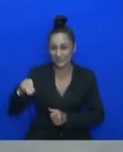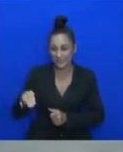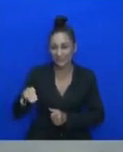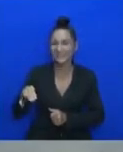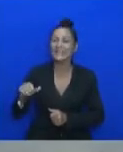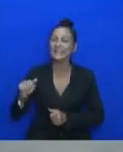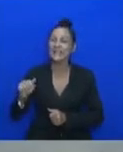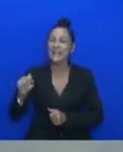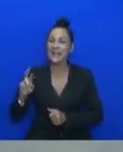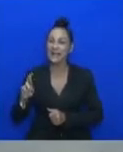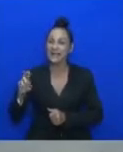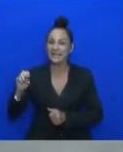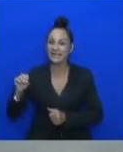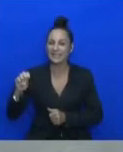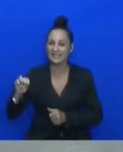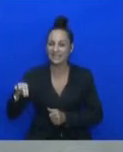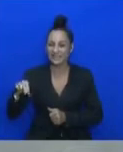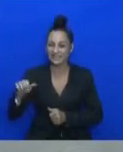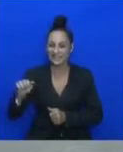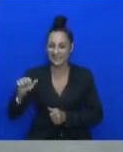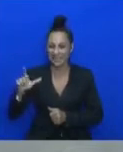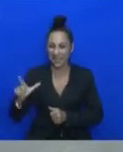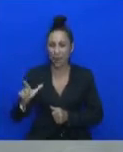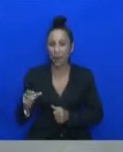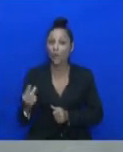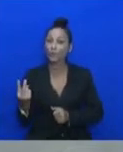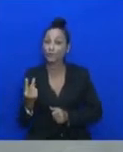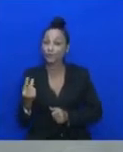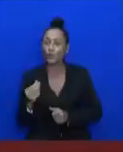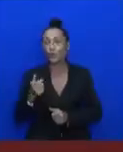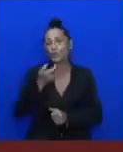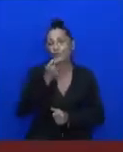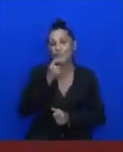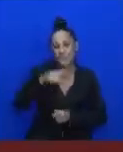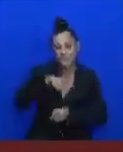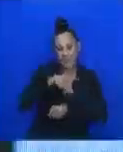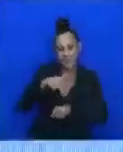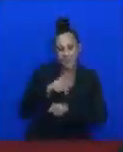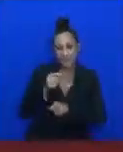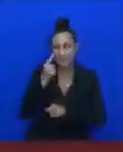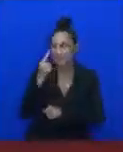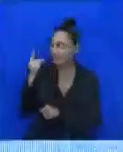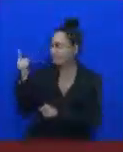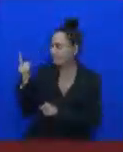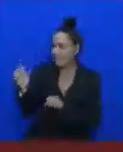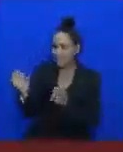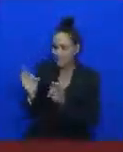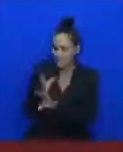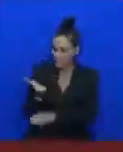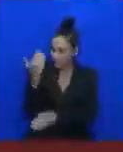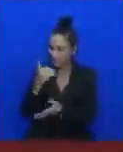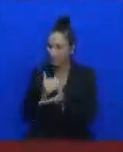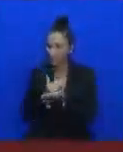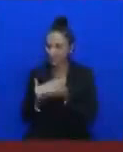Inglaterra. Tudo pronto? Bolas posicionadas? Vamos ao sorteio.